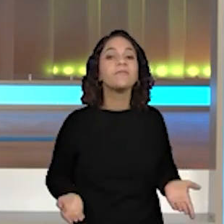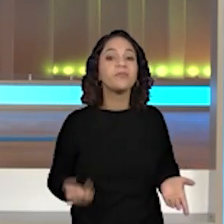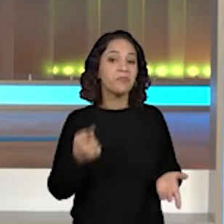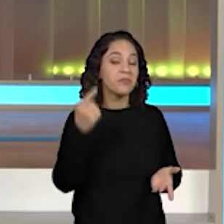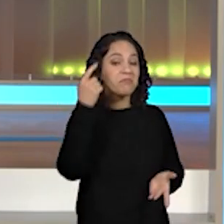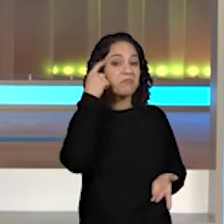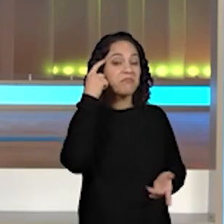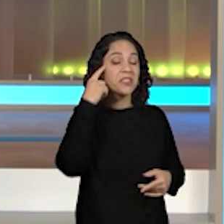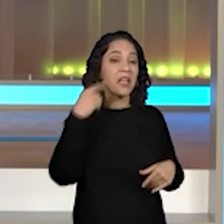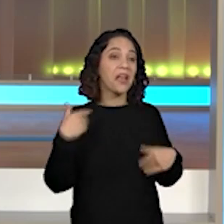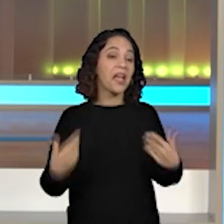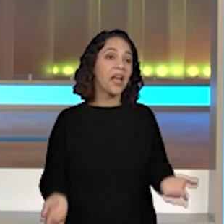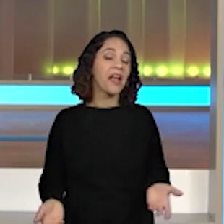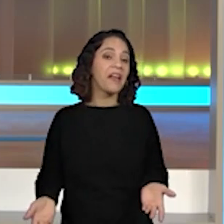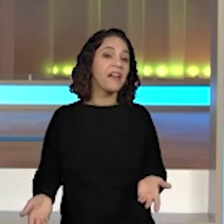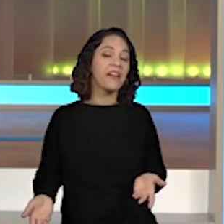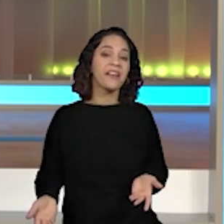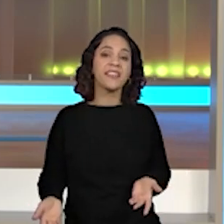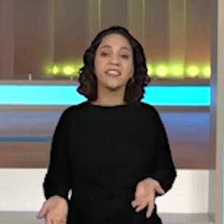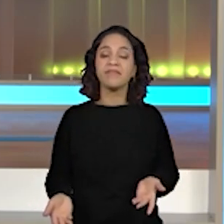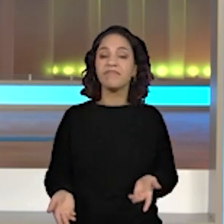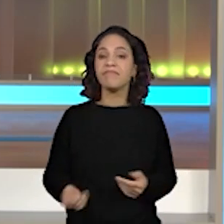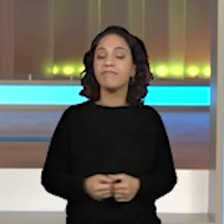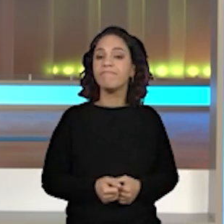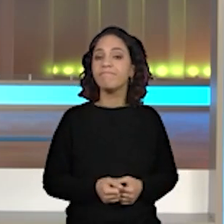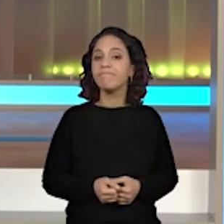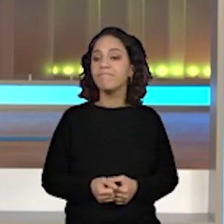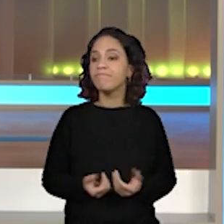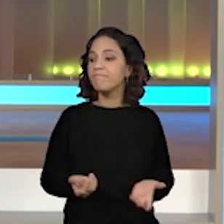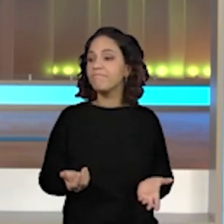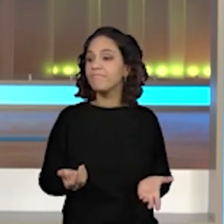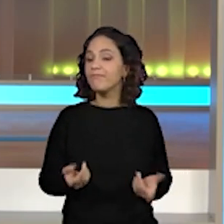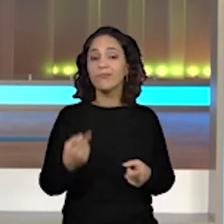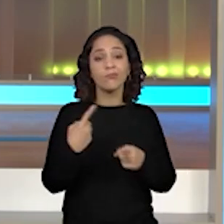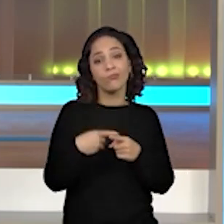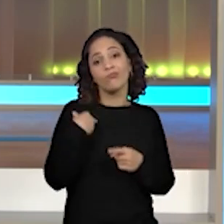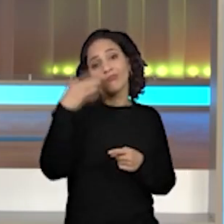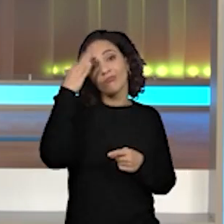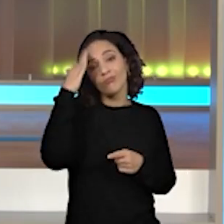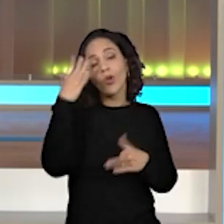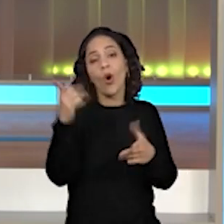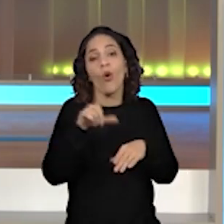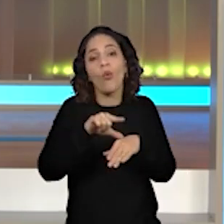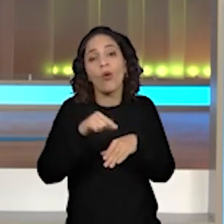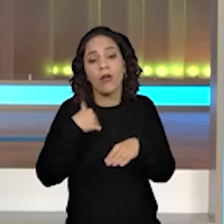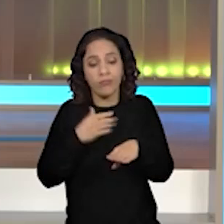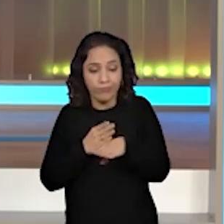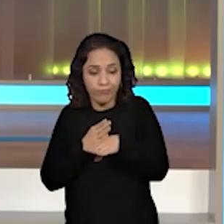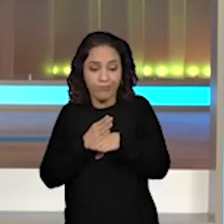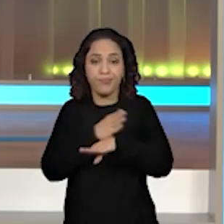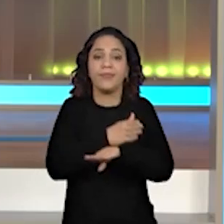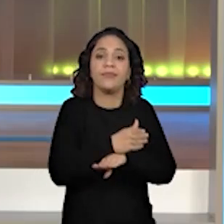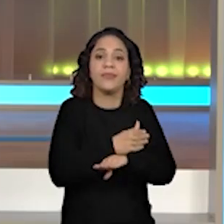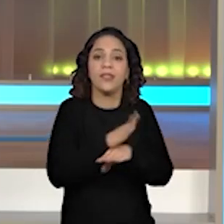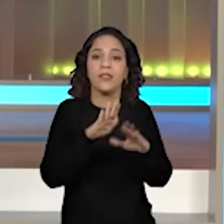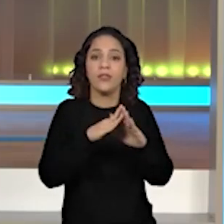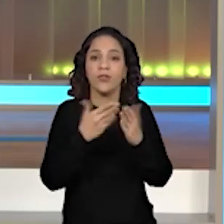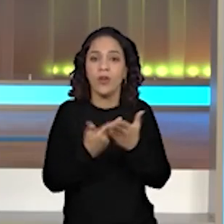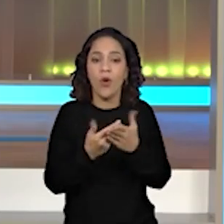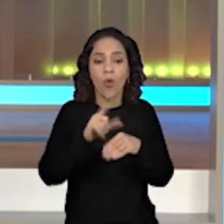estar pensando assim, ora, para saber que horas que a gente entra e que a gente sai na